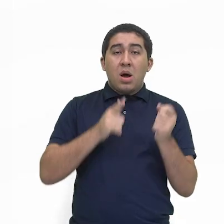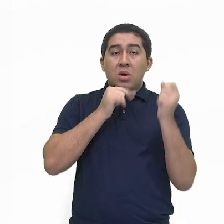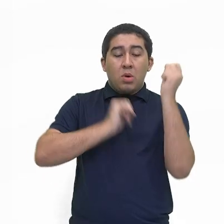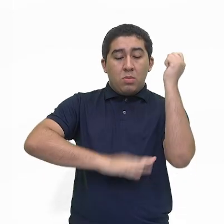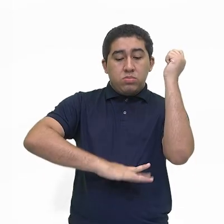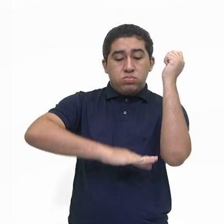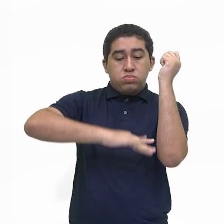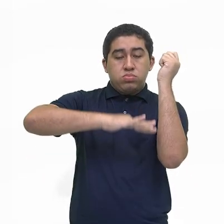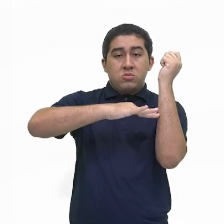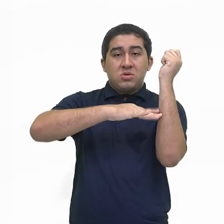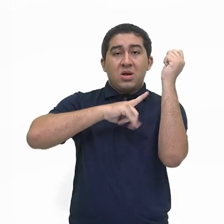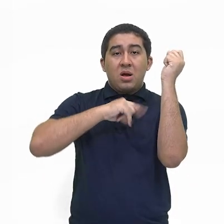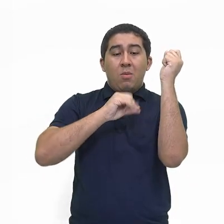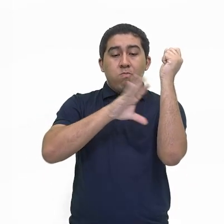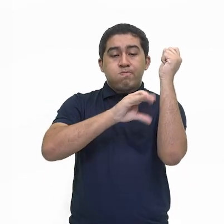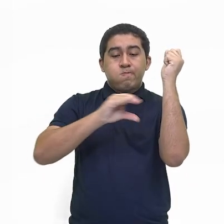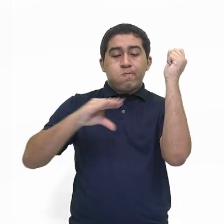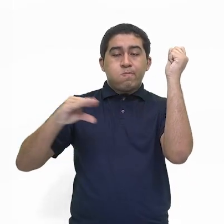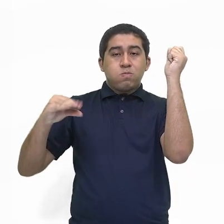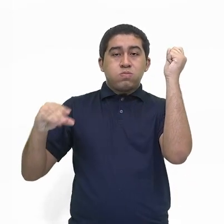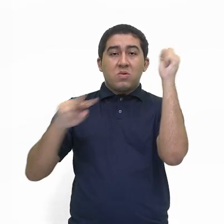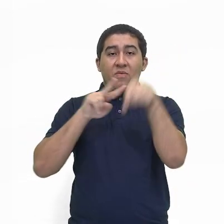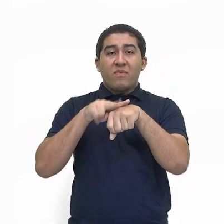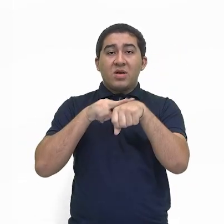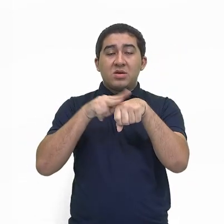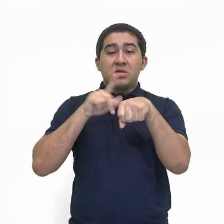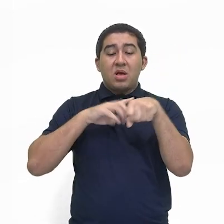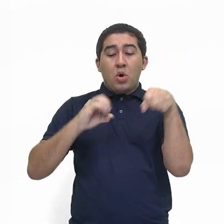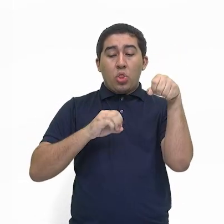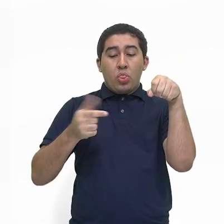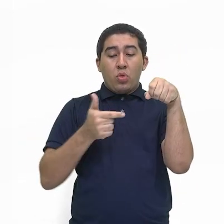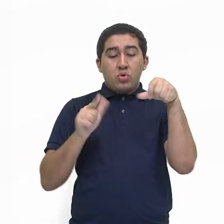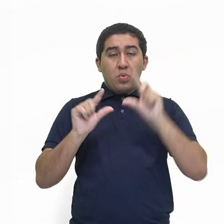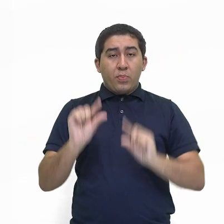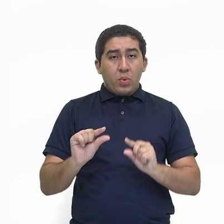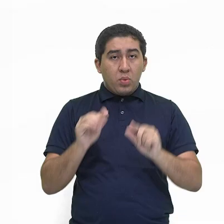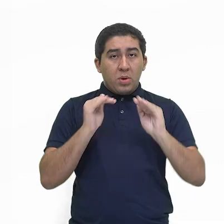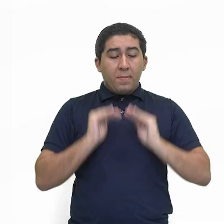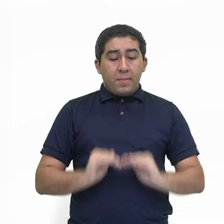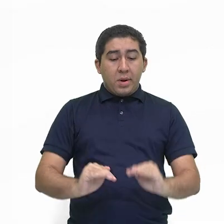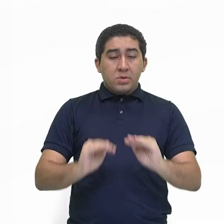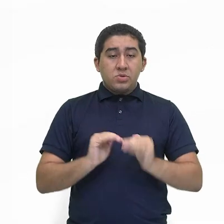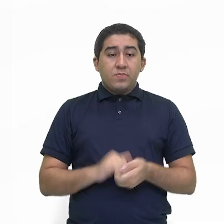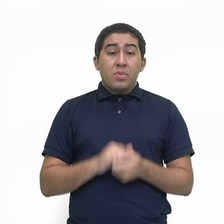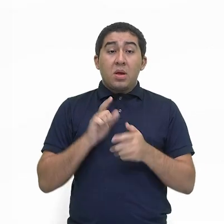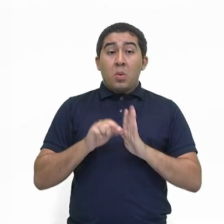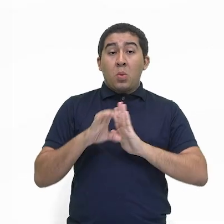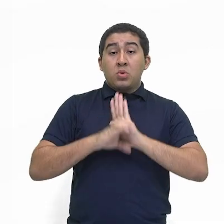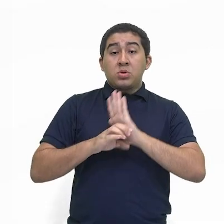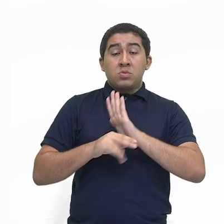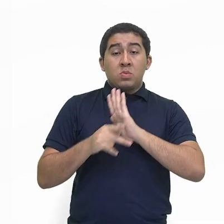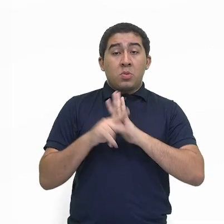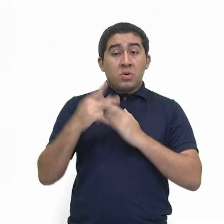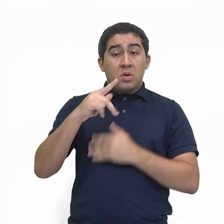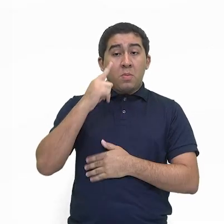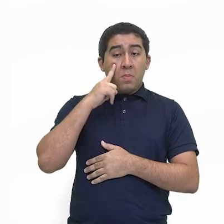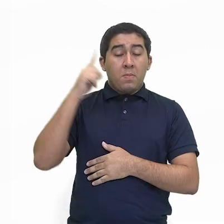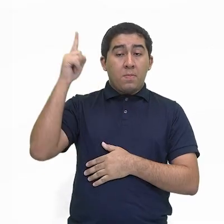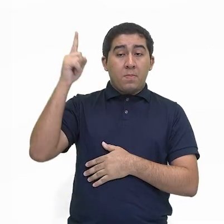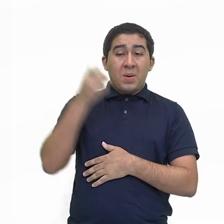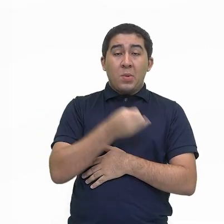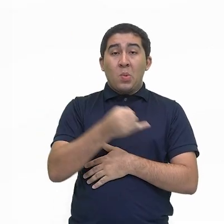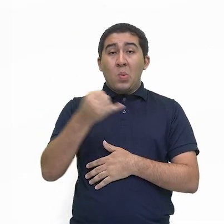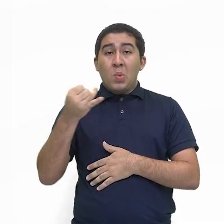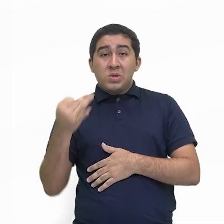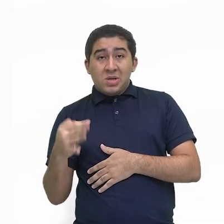níveis baixíssimos de oxigênio dissolvidos na água, tá? Então, esse seria o conceito da eutrofização, essa quantidade